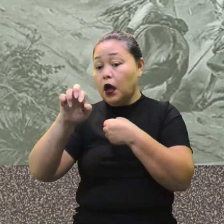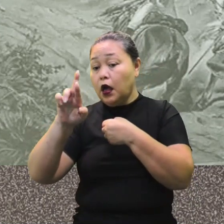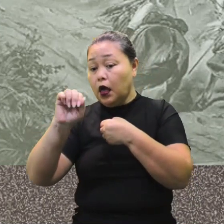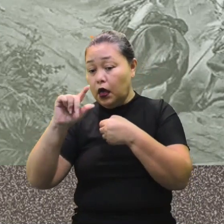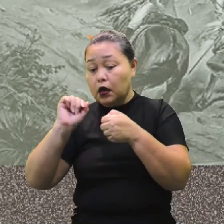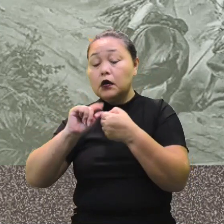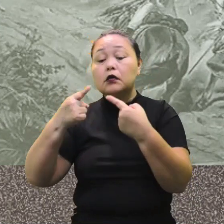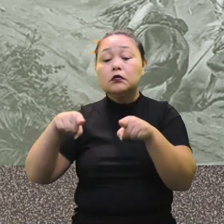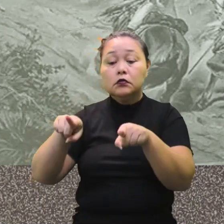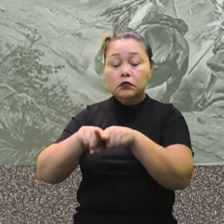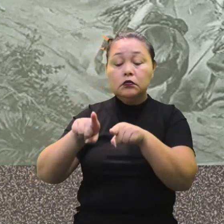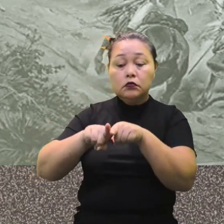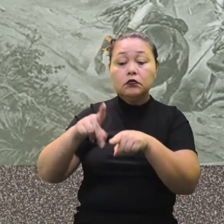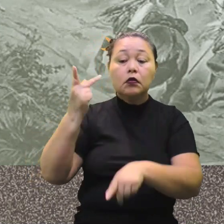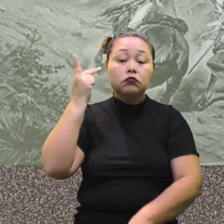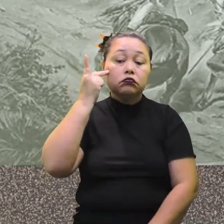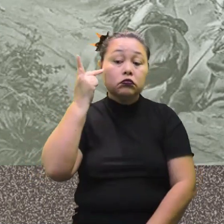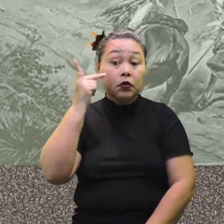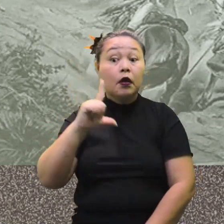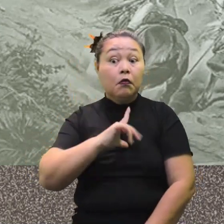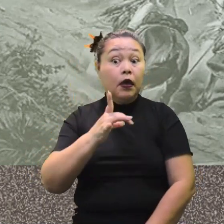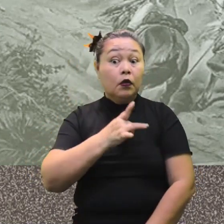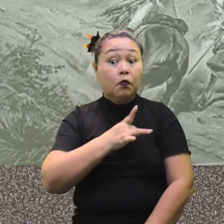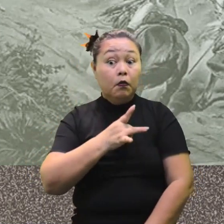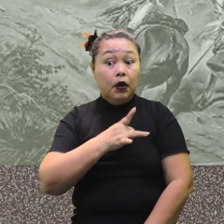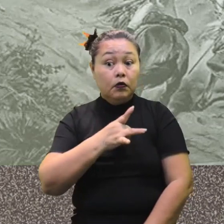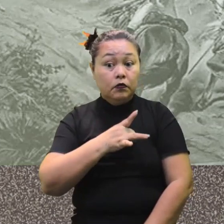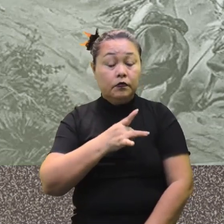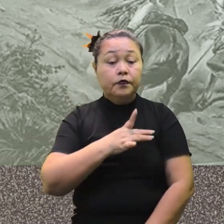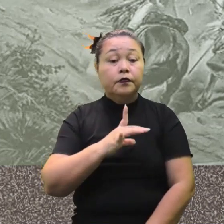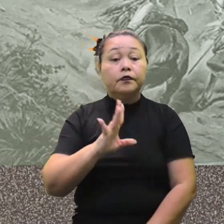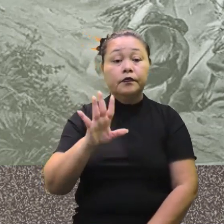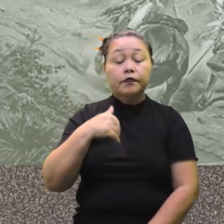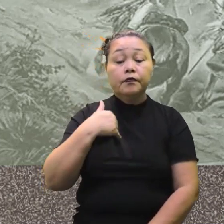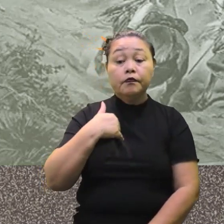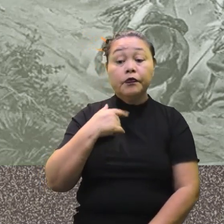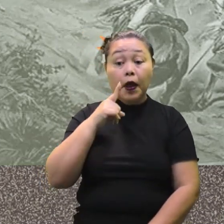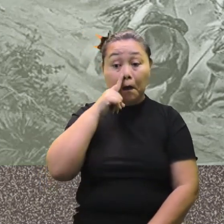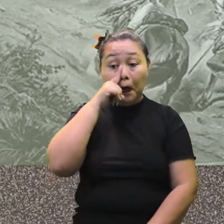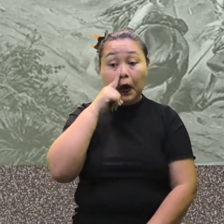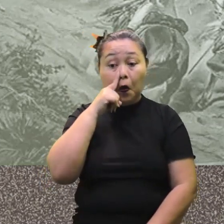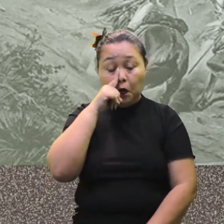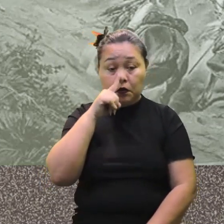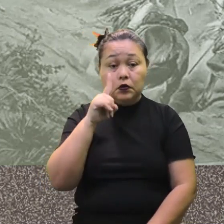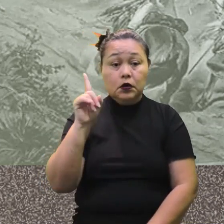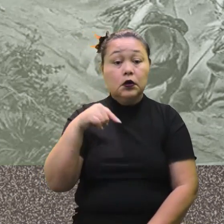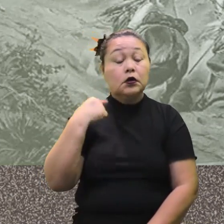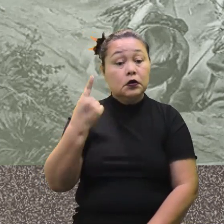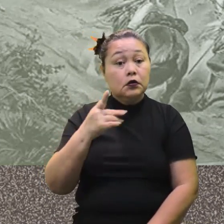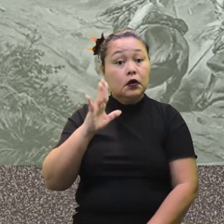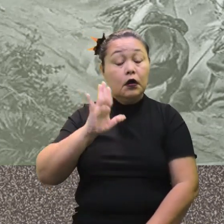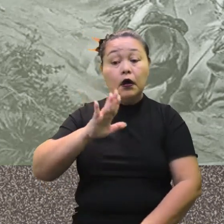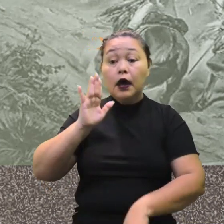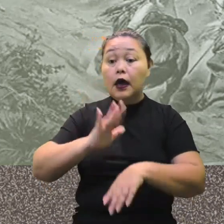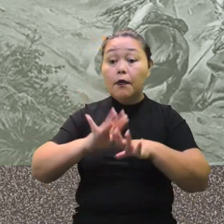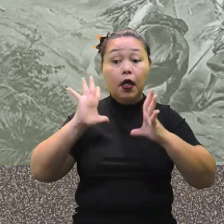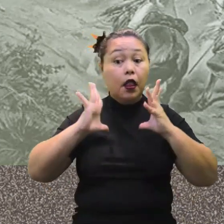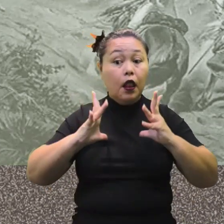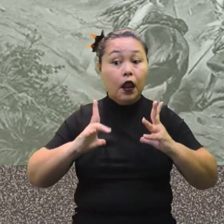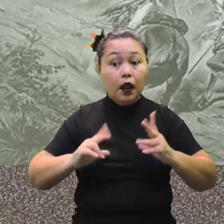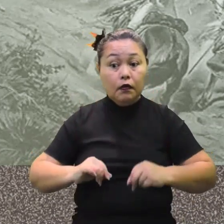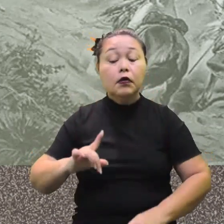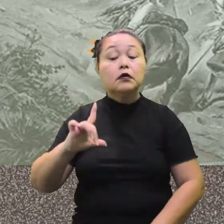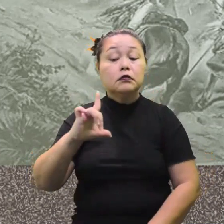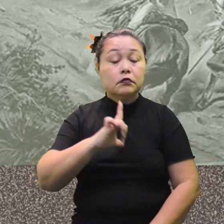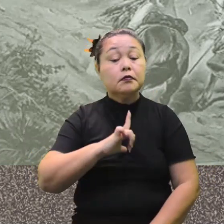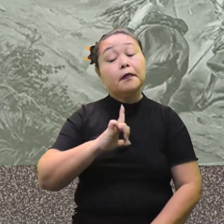a geração de energia, e nós temos um pouco de medo dela. Ela é uma energia perigosa, é a energia mais limpa que